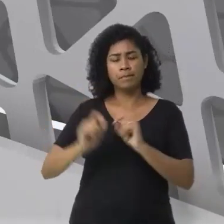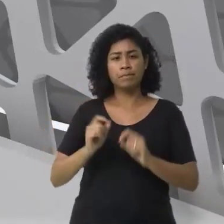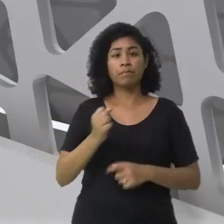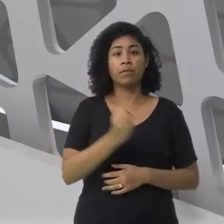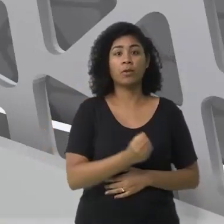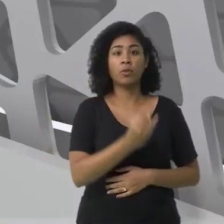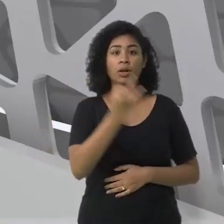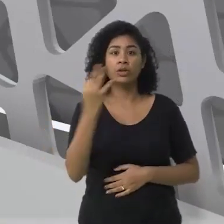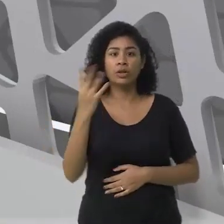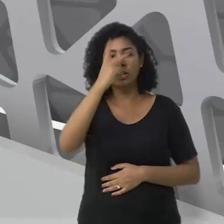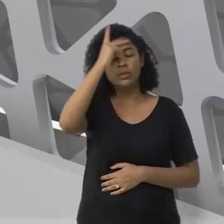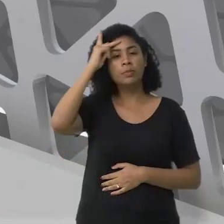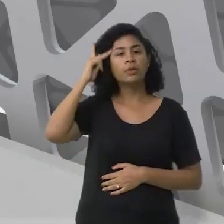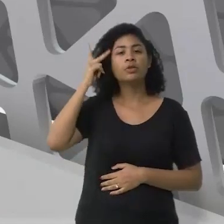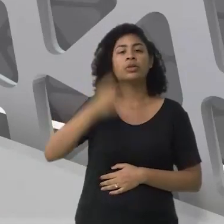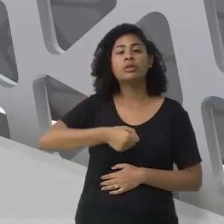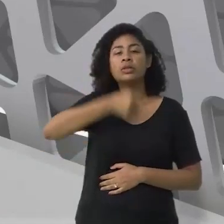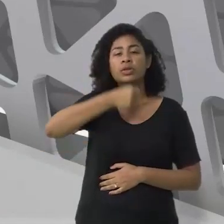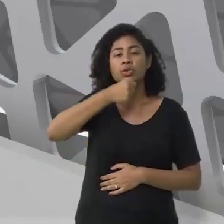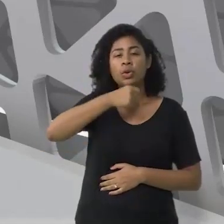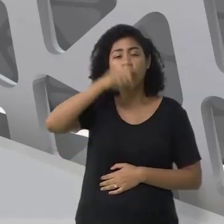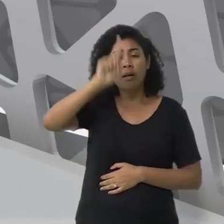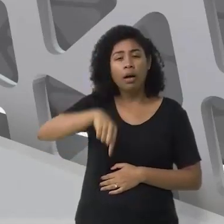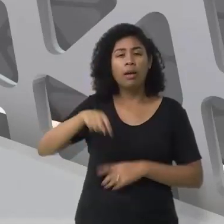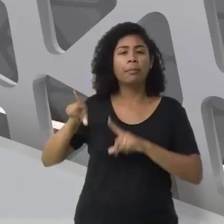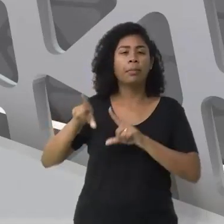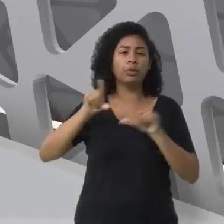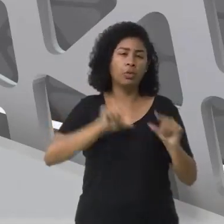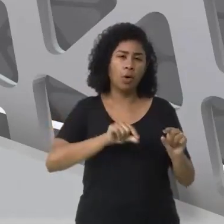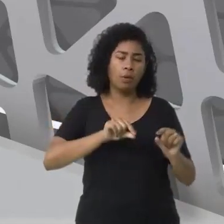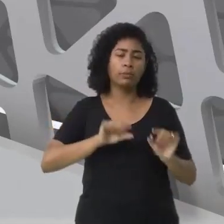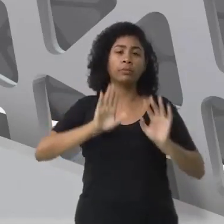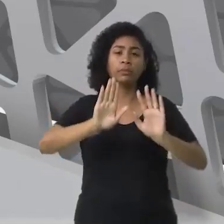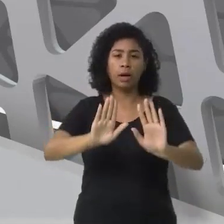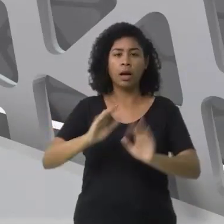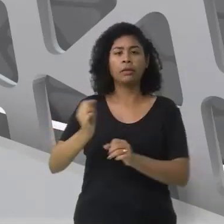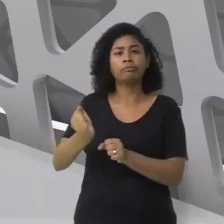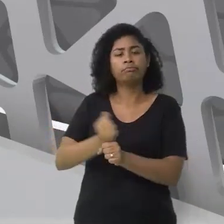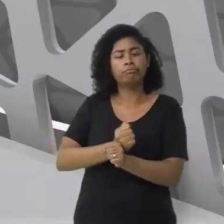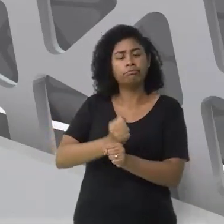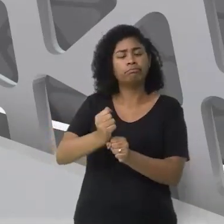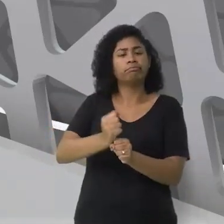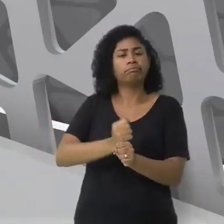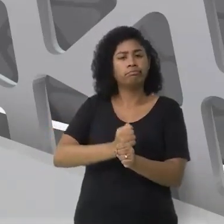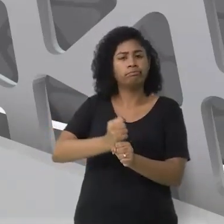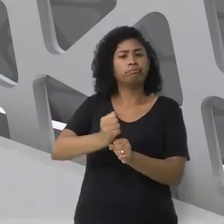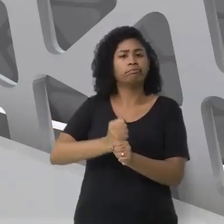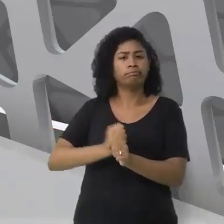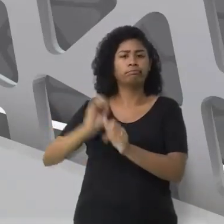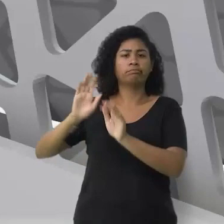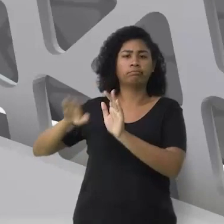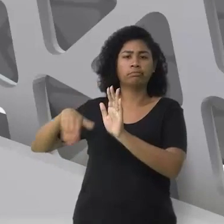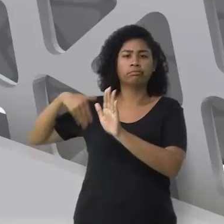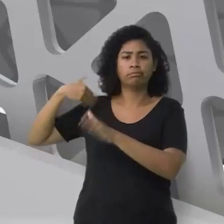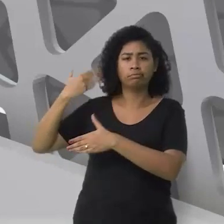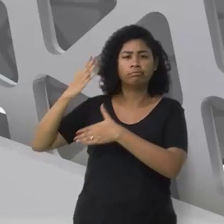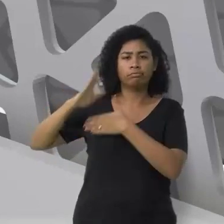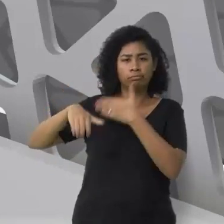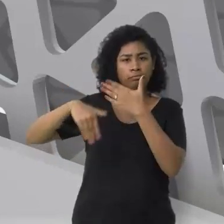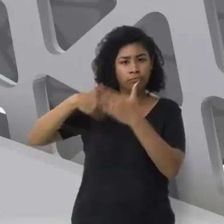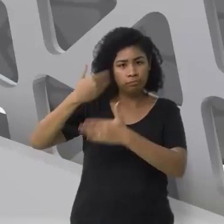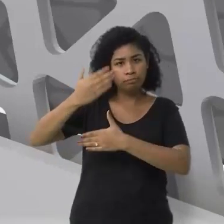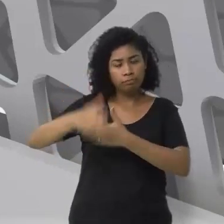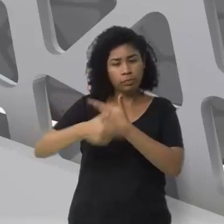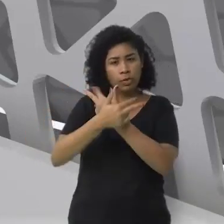de idosos aqui no Brasil era muito pequena. Mas, com o passar do tempo, ocorrendo várias